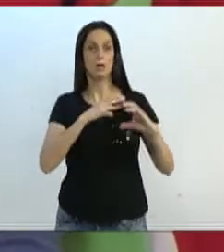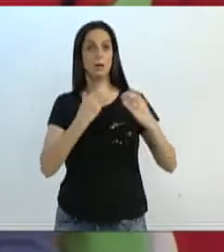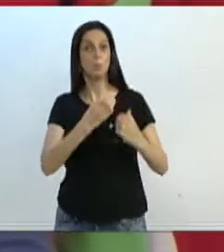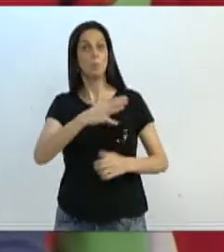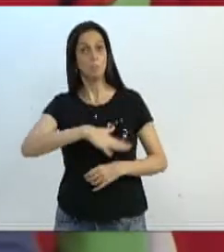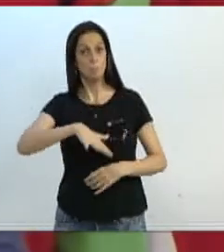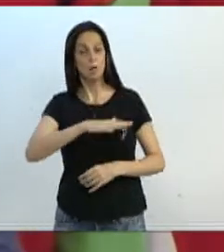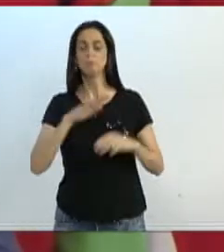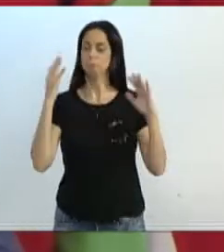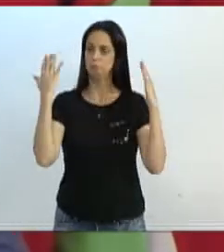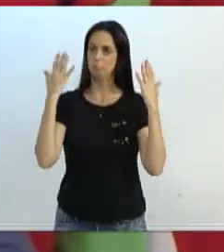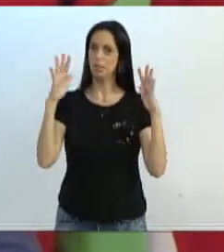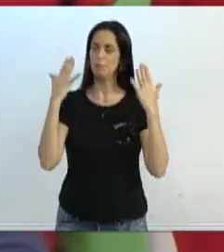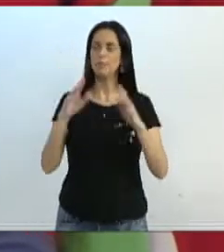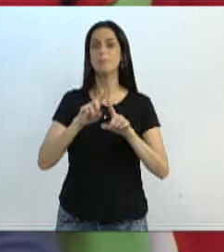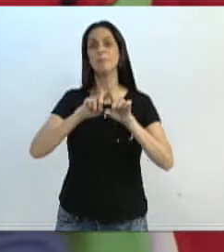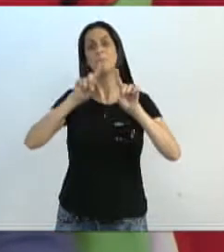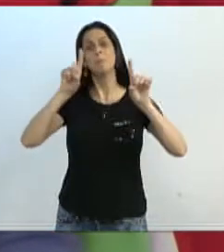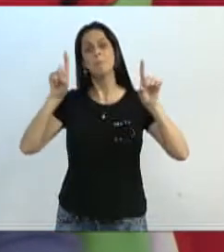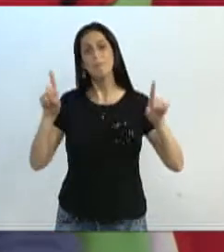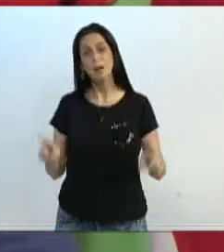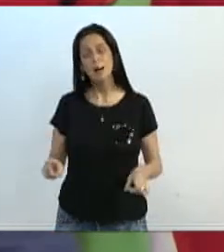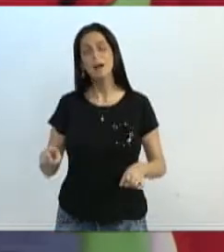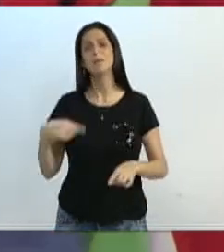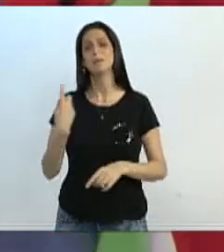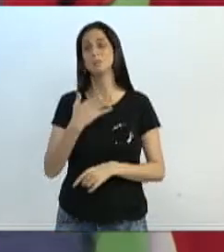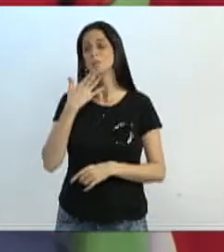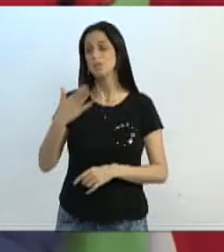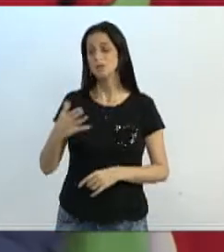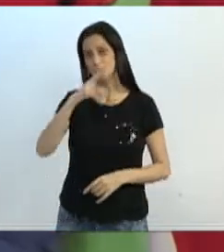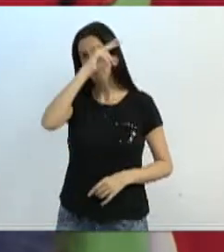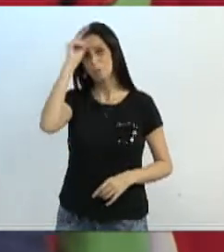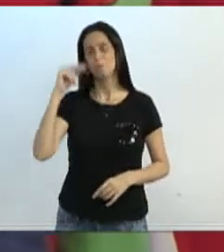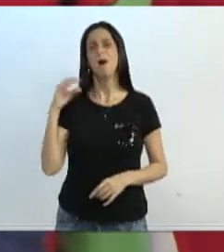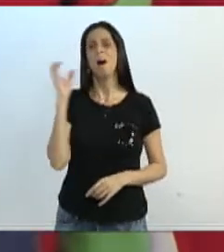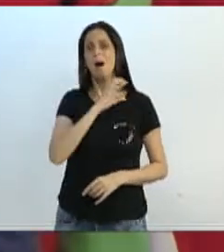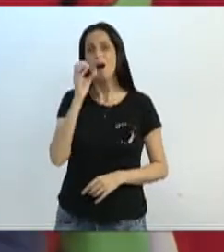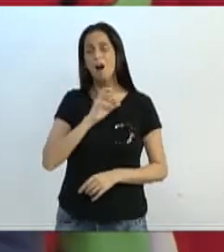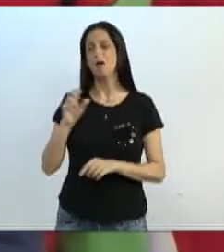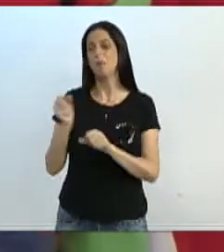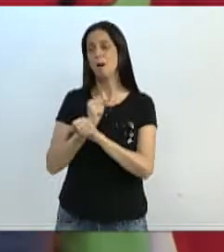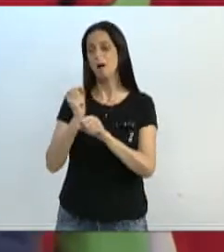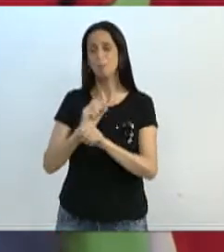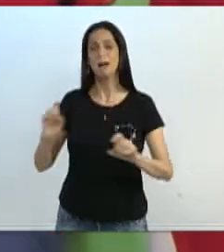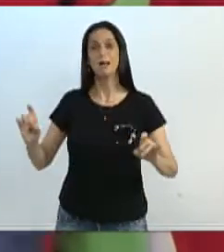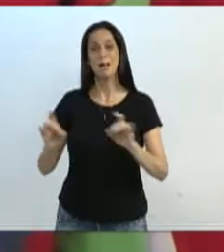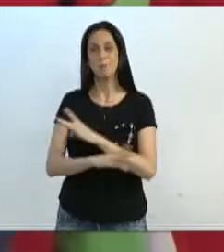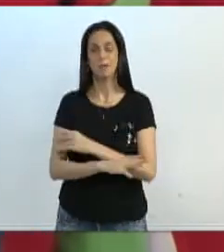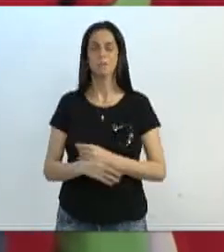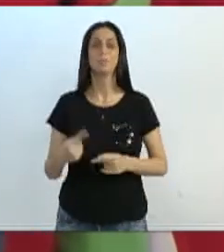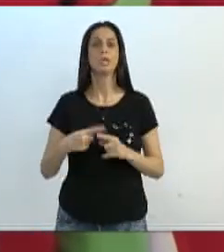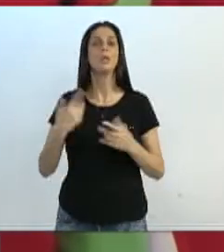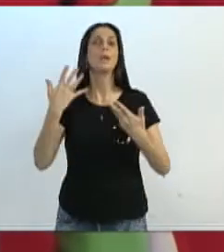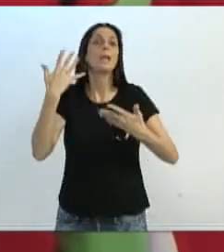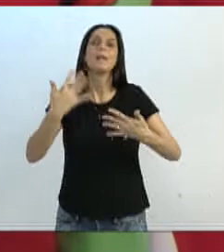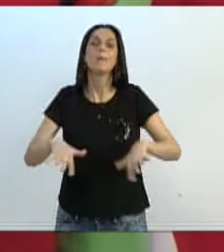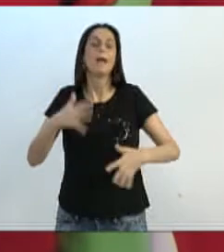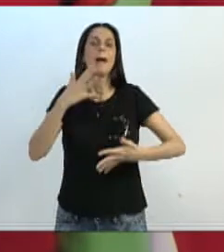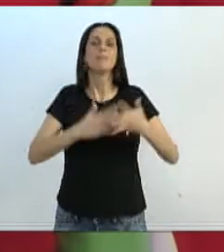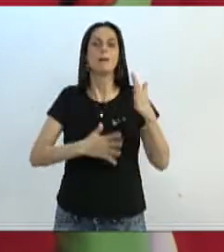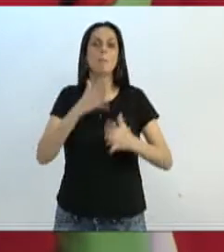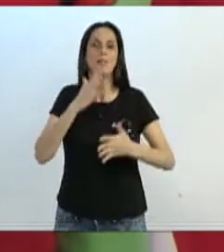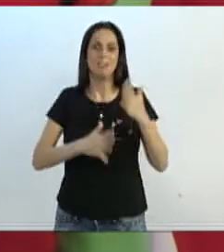essa iniciativa, mas queremos agilidade para que não inviabilize o comércio local. Não diferente disso, eu